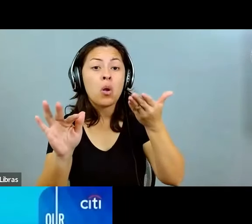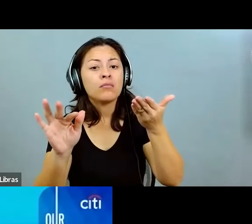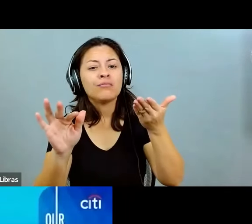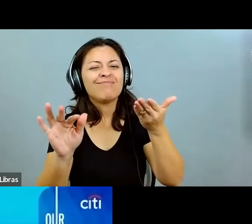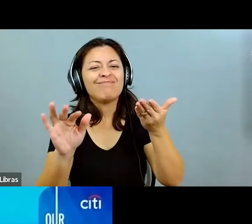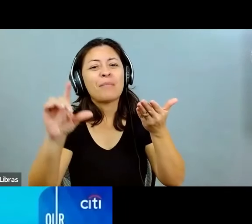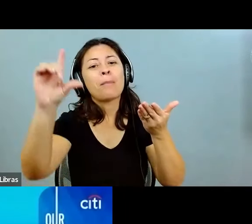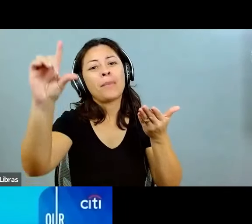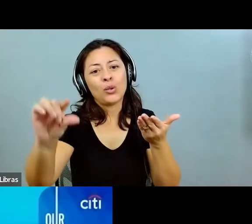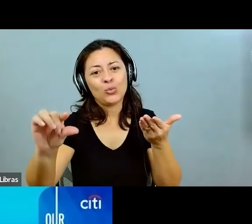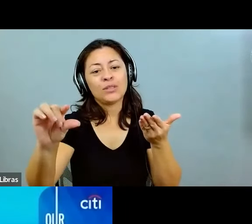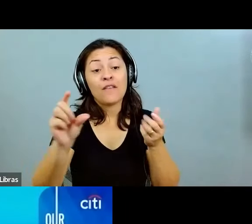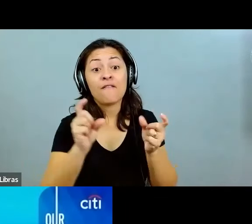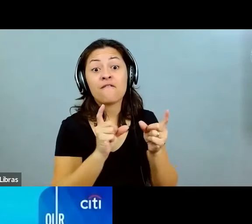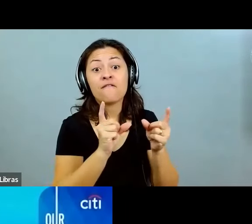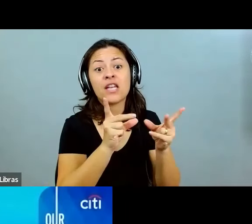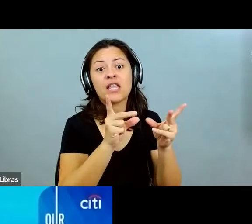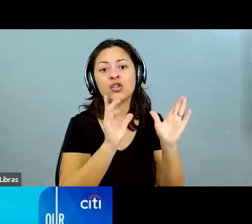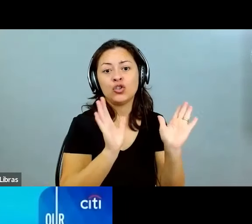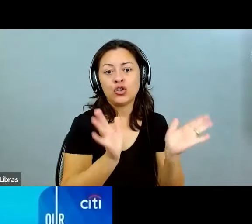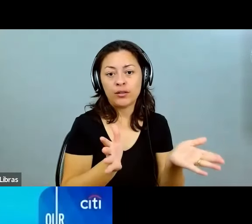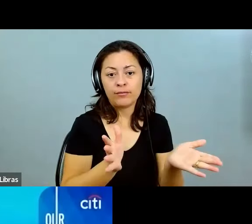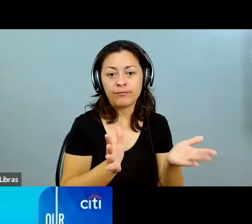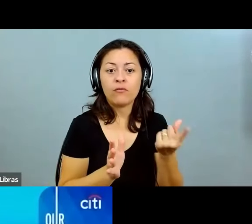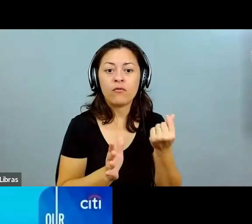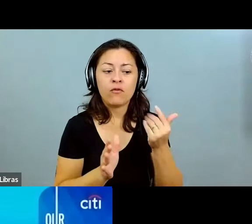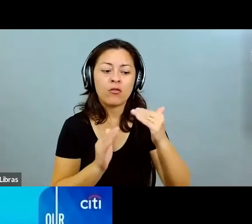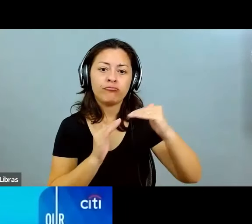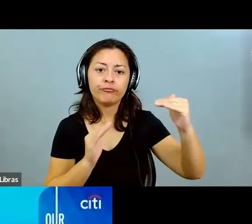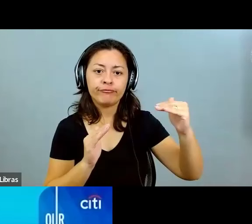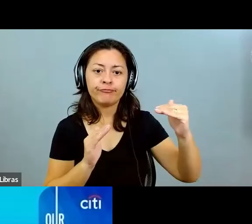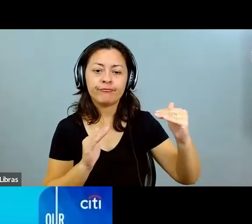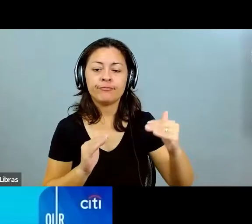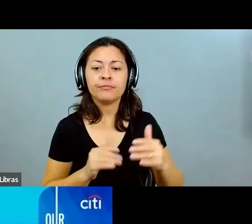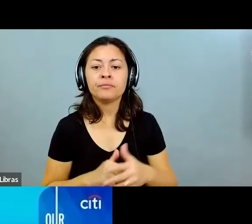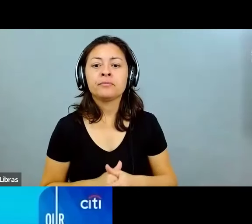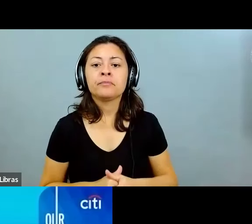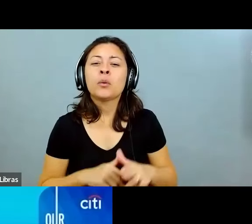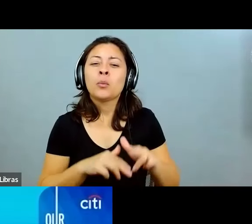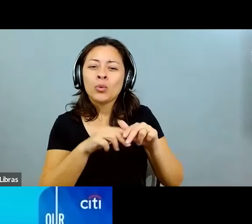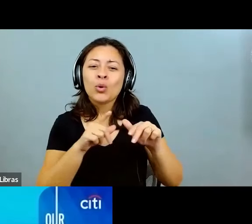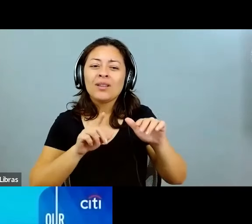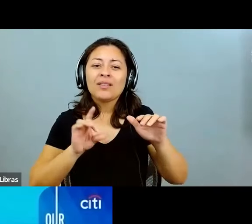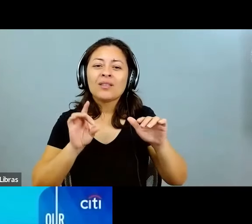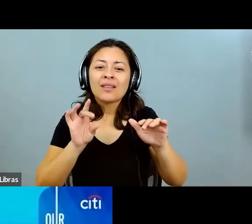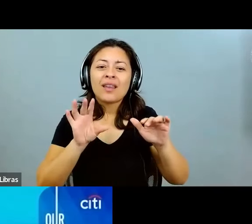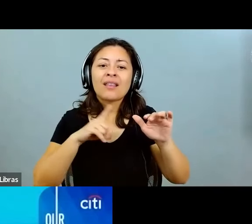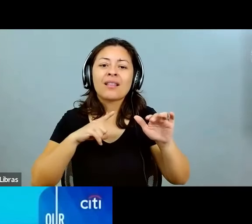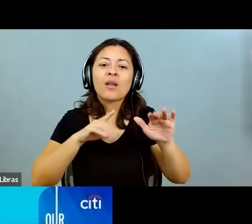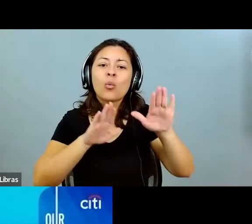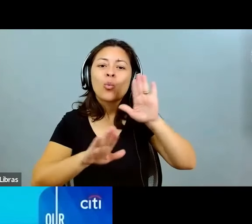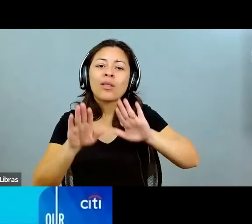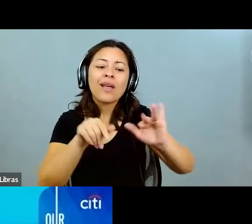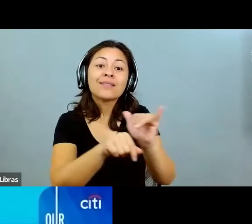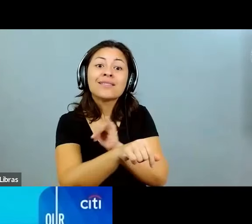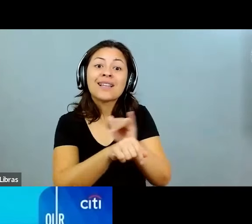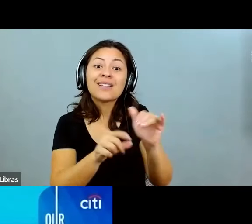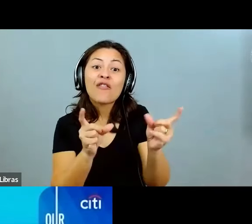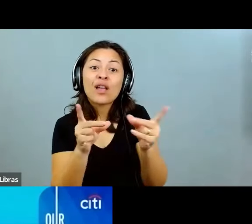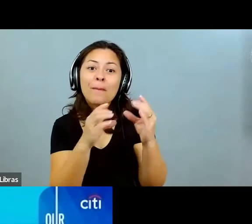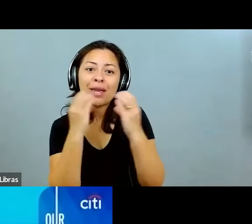o preço que a gente vendeu o montante que a gente já vendeu então por isso que a gente tá tá aí sendo cauteloso nessa na estratégia de venda desse